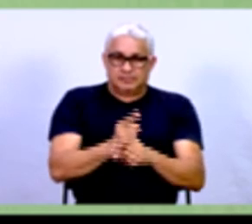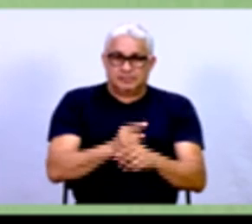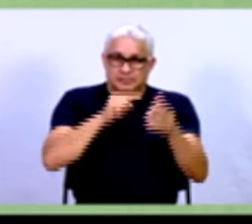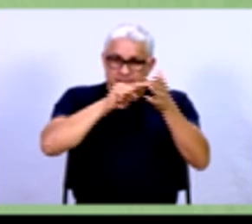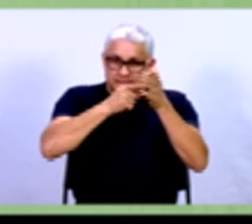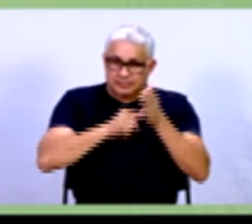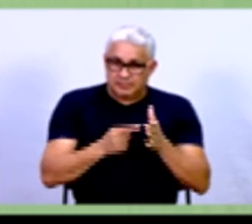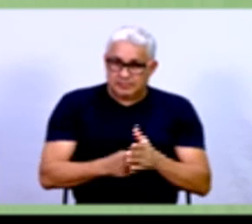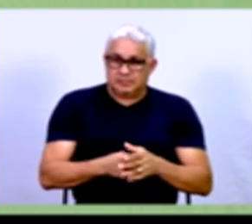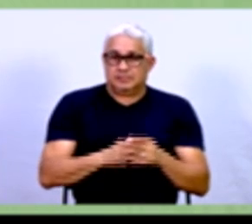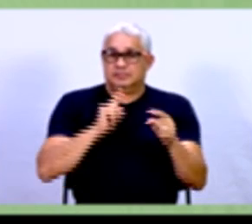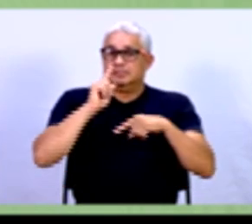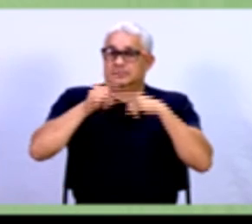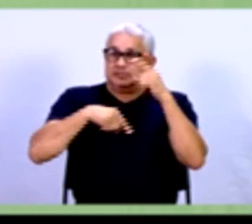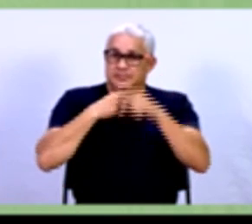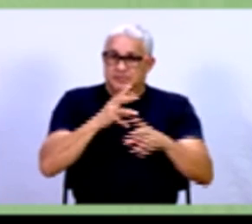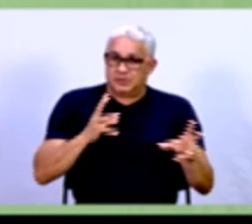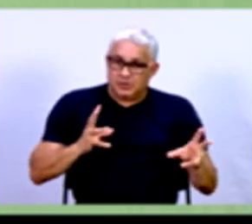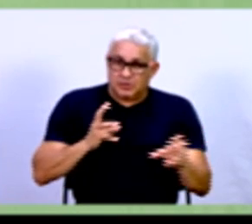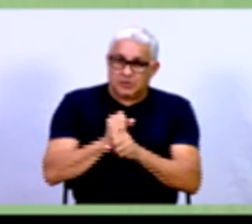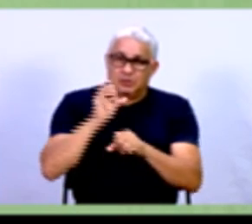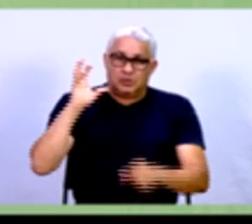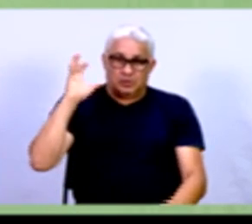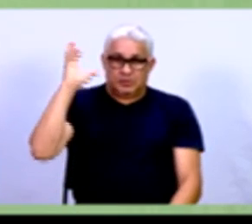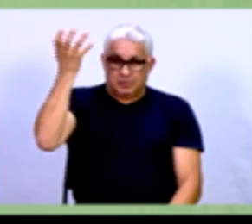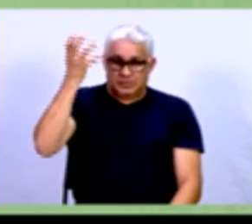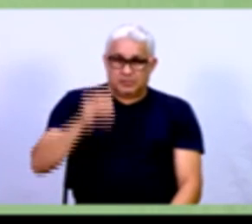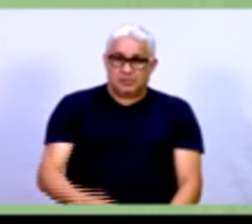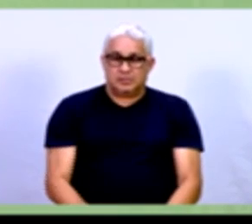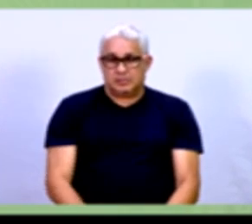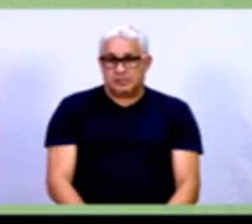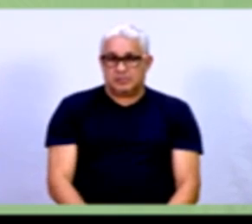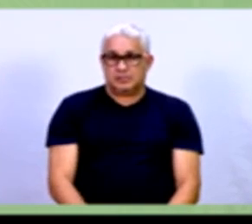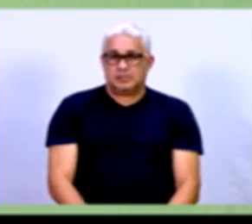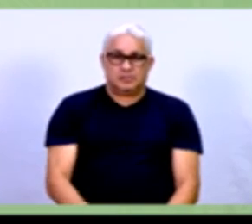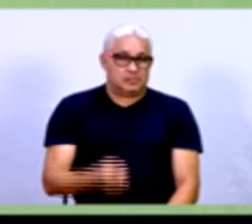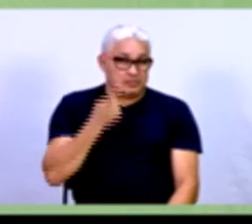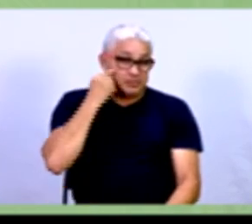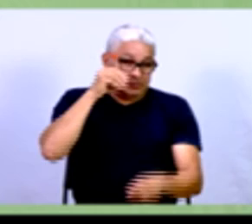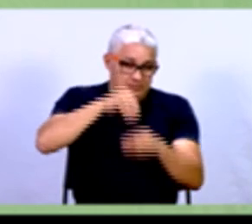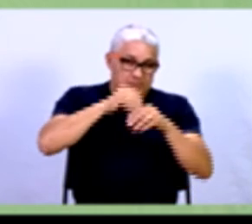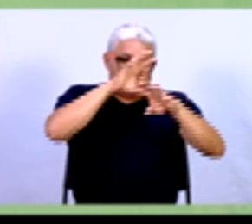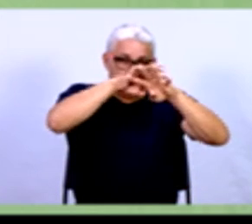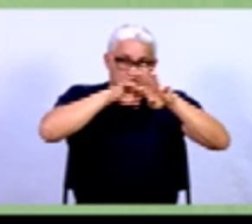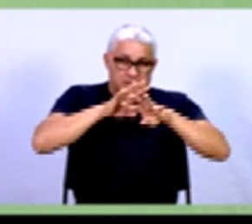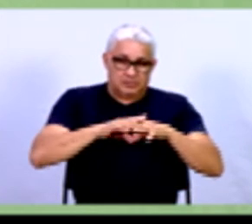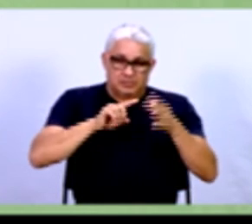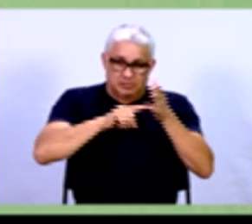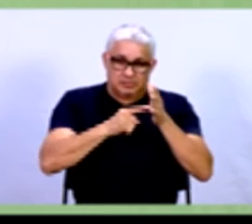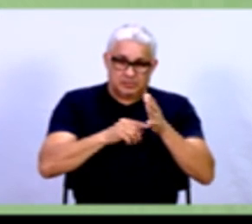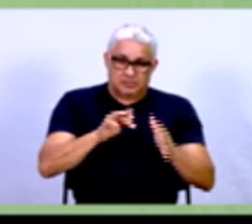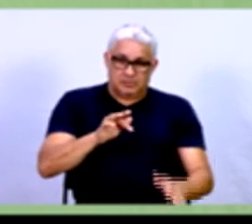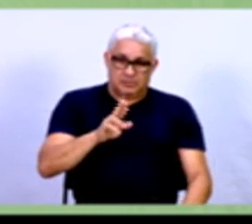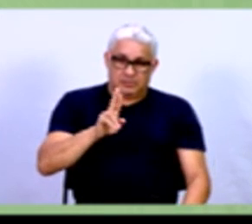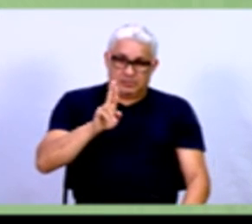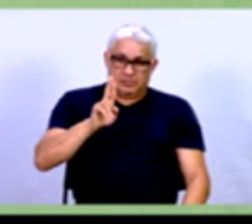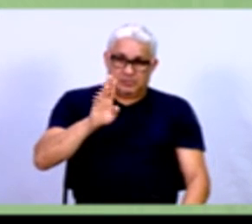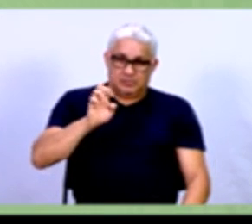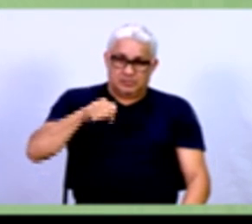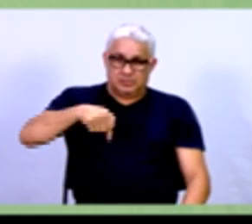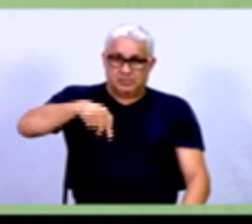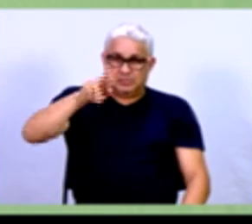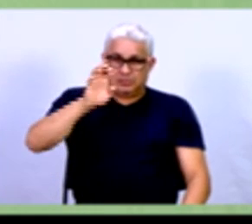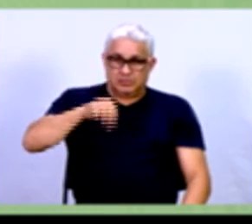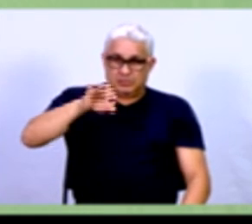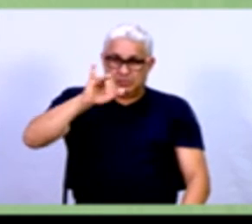frequência aqui. Depois que nós resolvemos essa amplitude, a gente vai ver dentro da nossa tabela a frequência. Aí, o